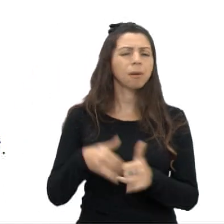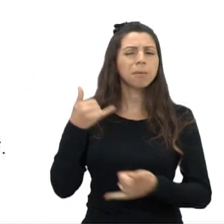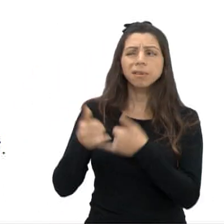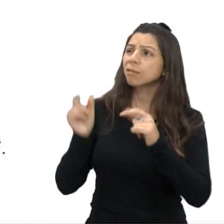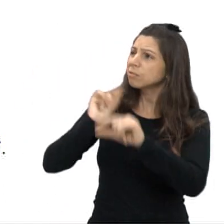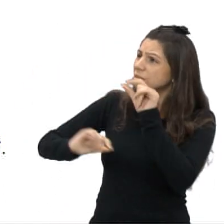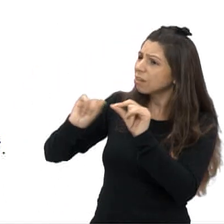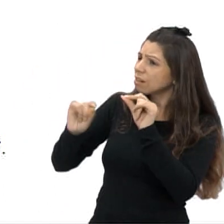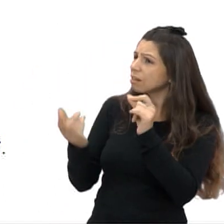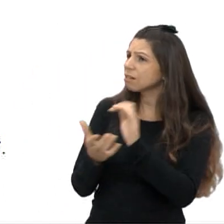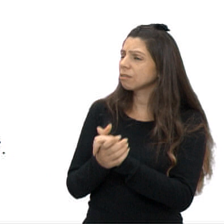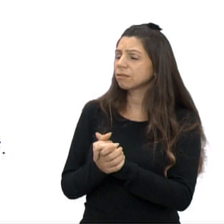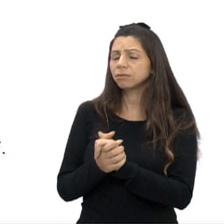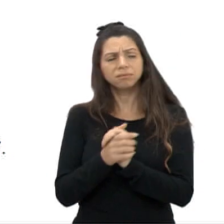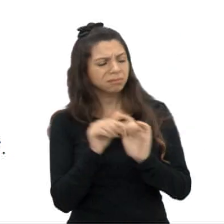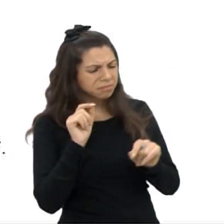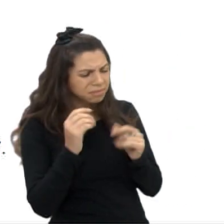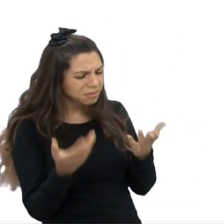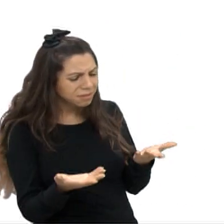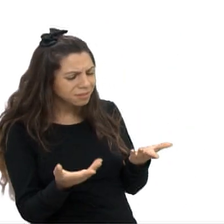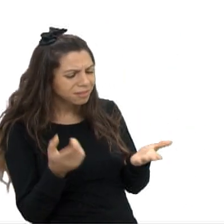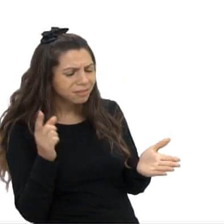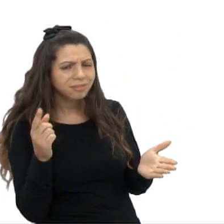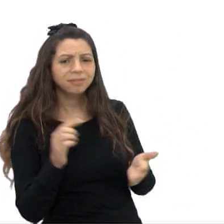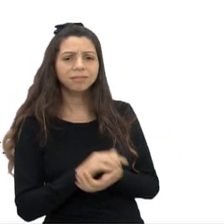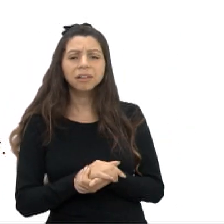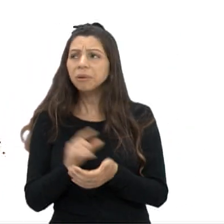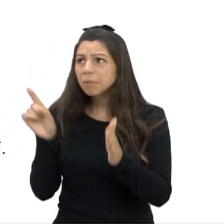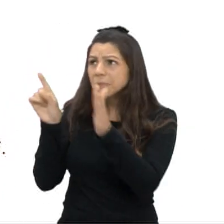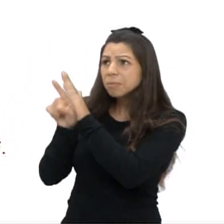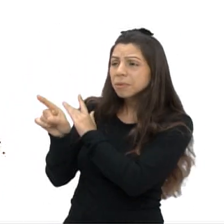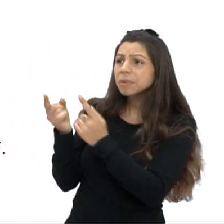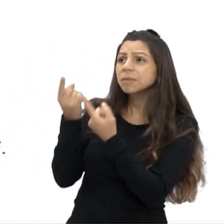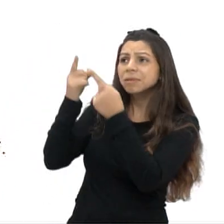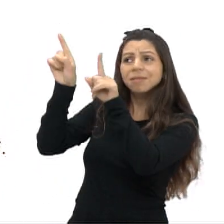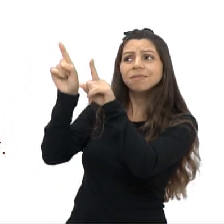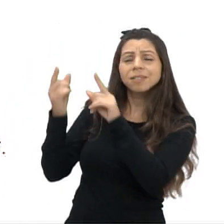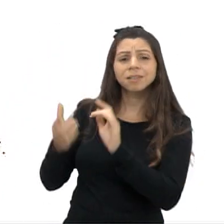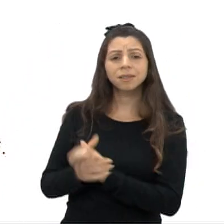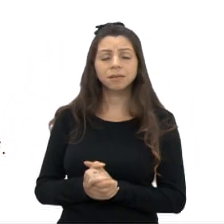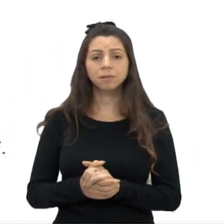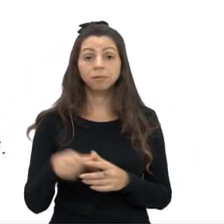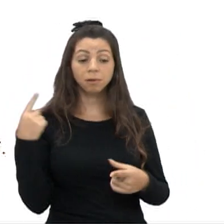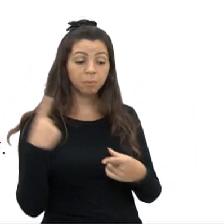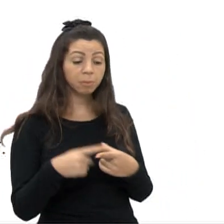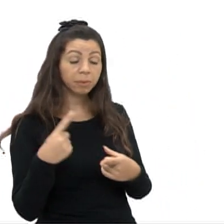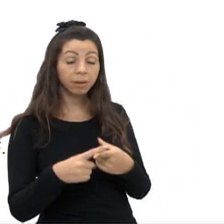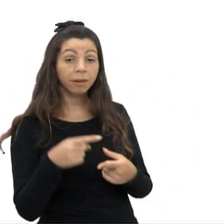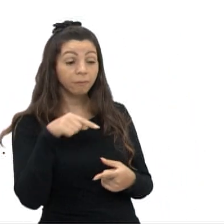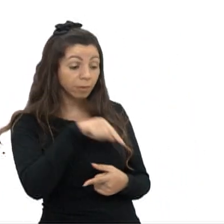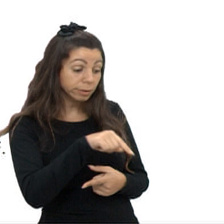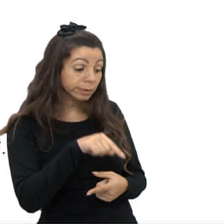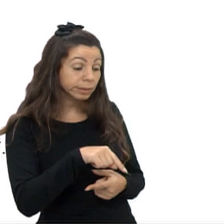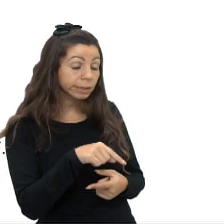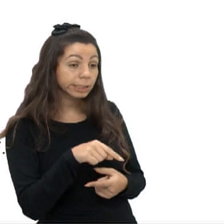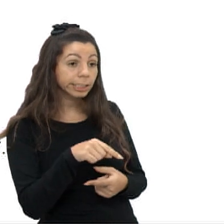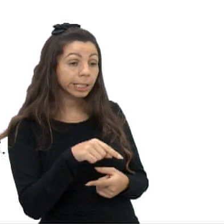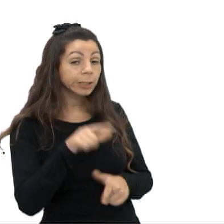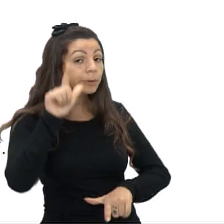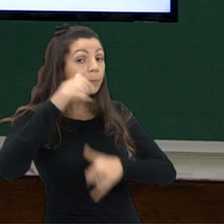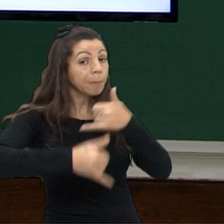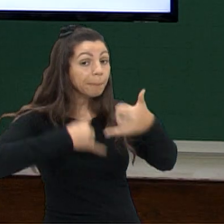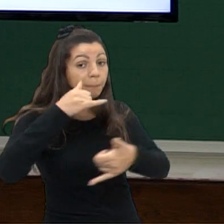quê? O quê? Perguntei, desafiador. Por que você não faz de conta que engoliu a